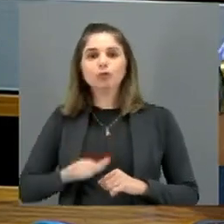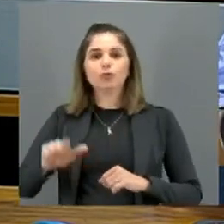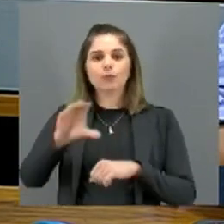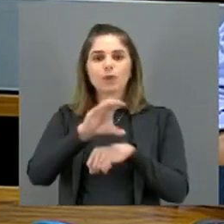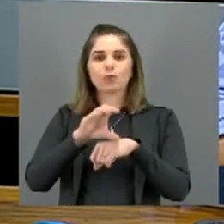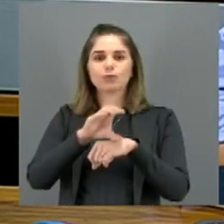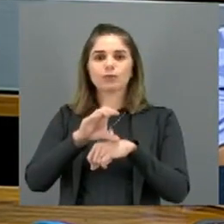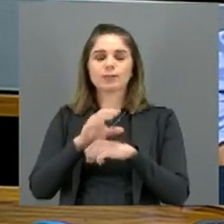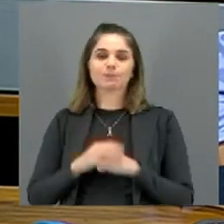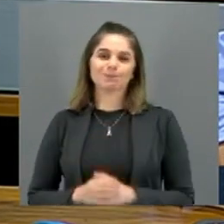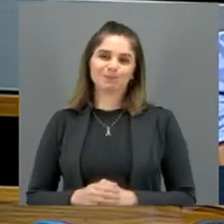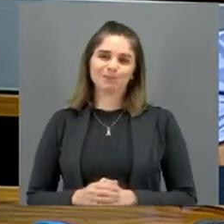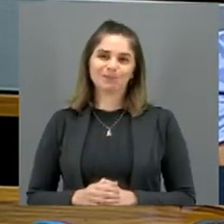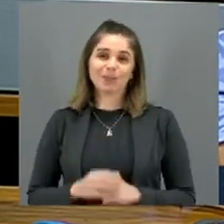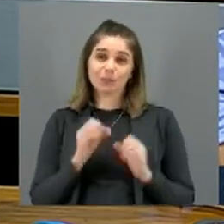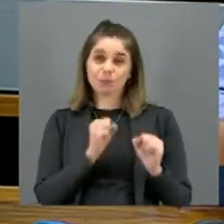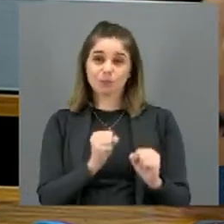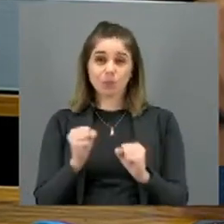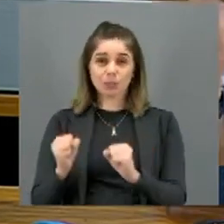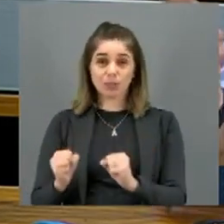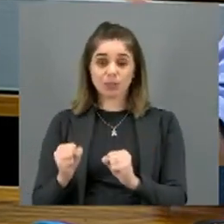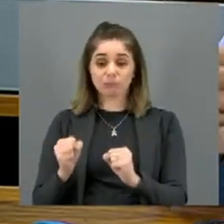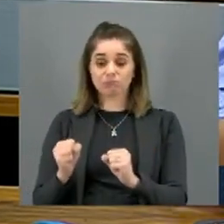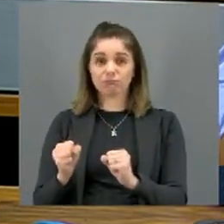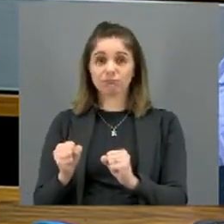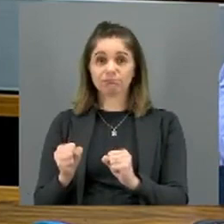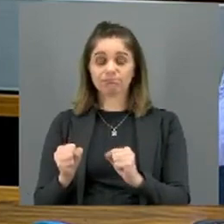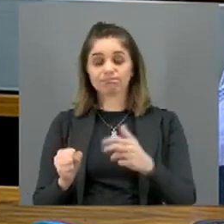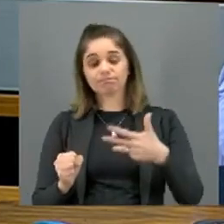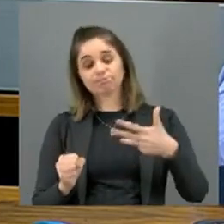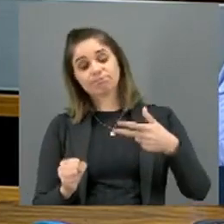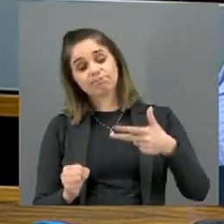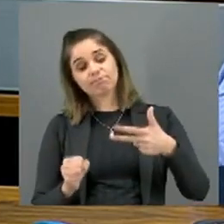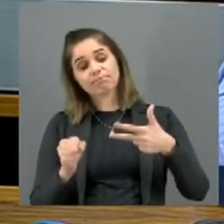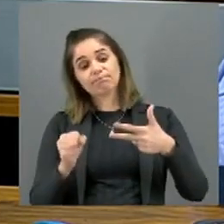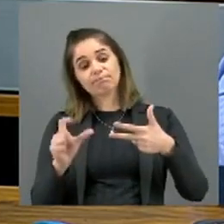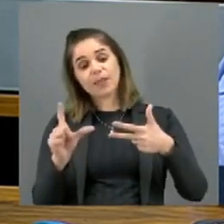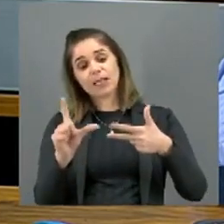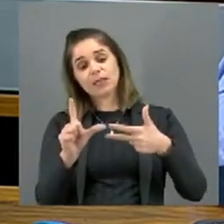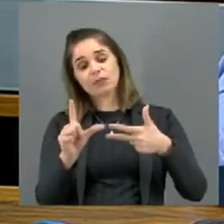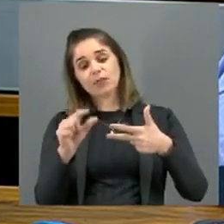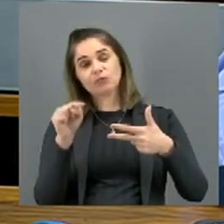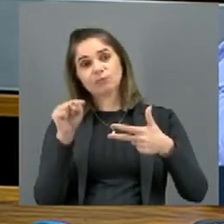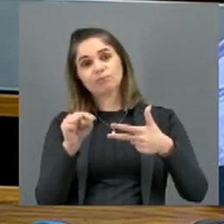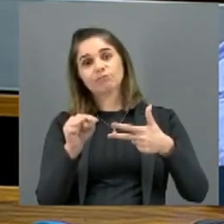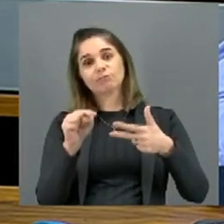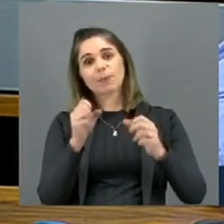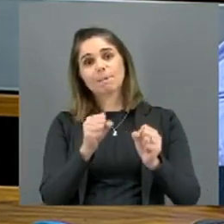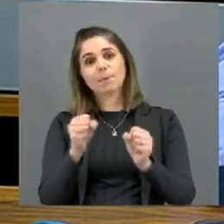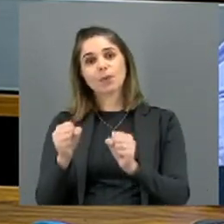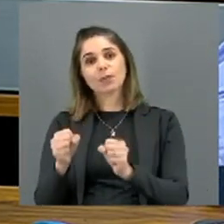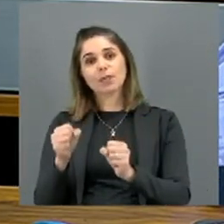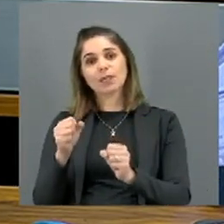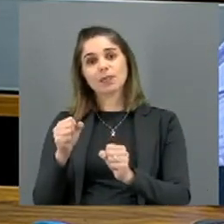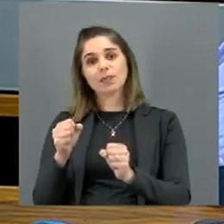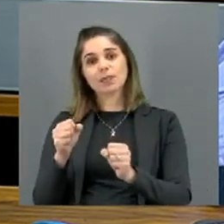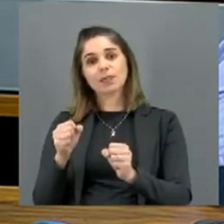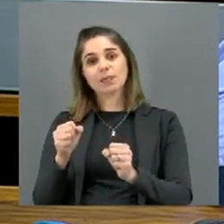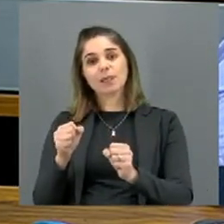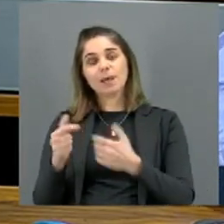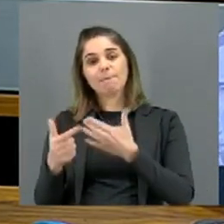Esse poder, o poder legislativo, é que tem